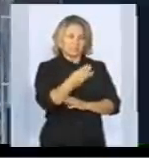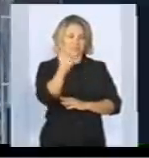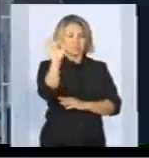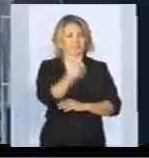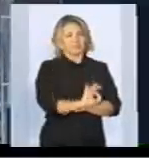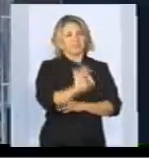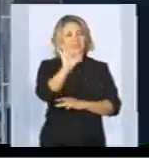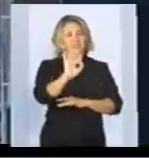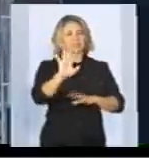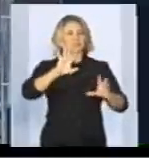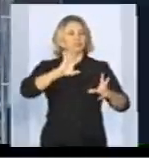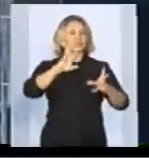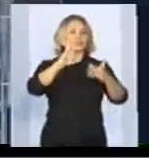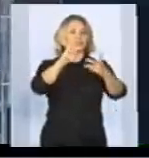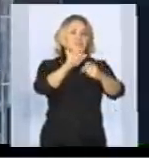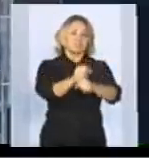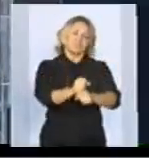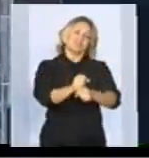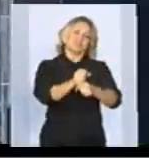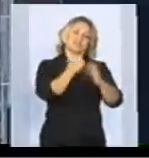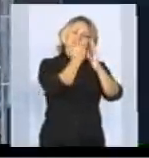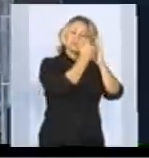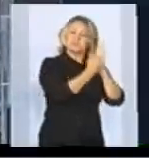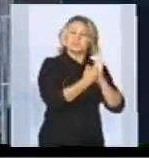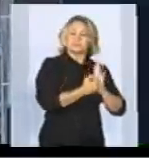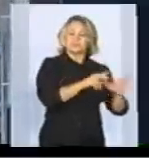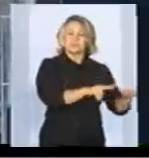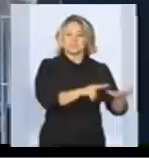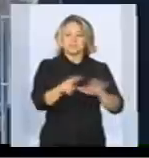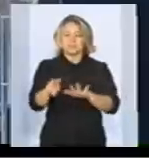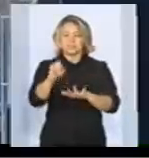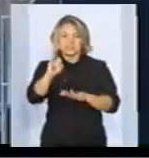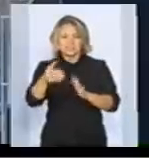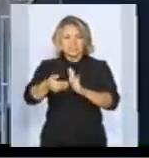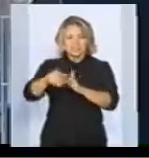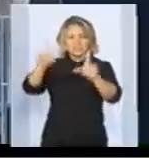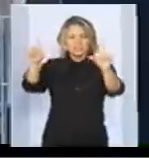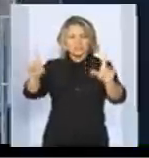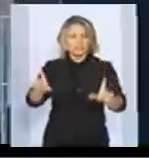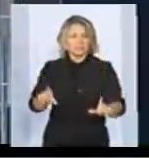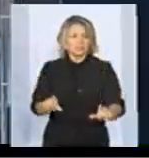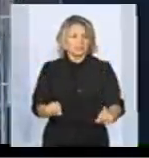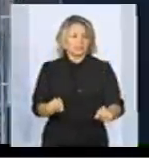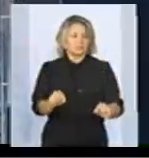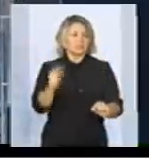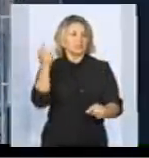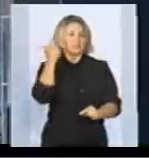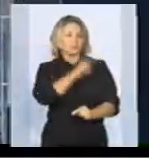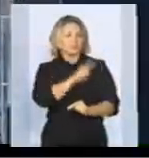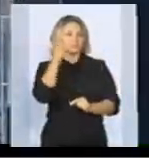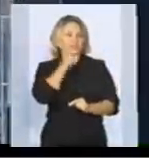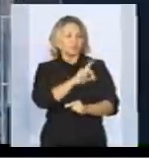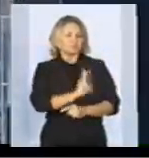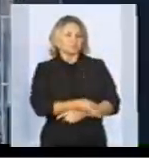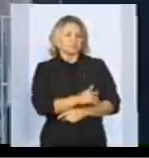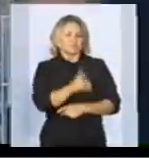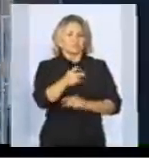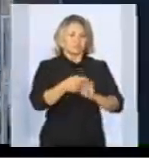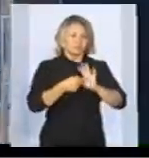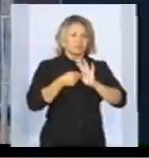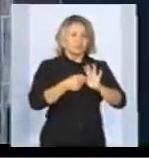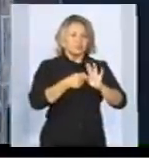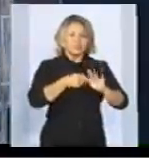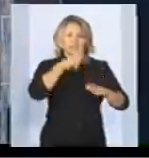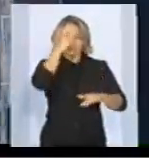programação semanal inclusive basta nós reduzirmos o número de reprises que é um dos fatores de maior